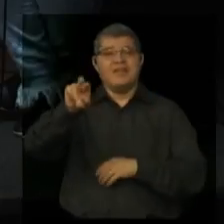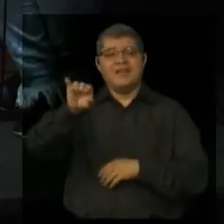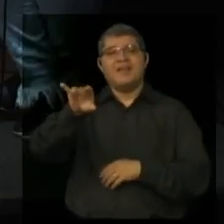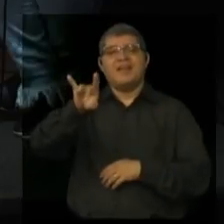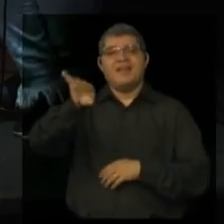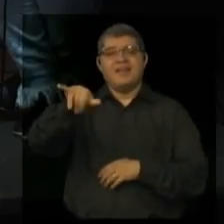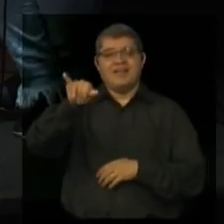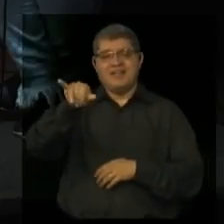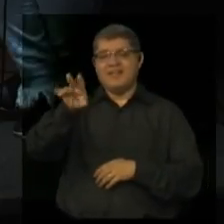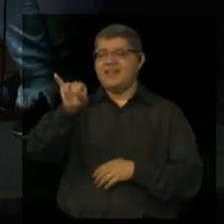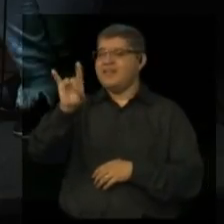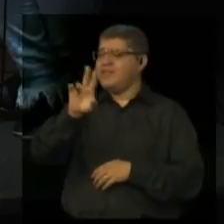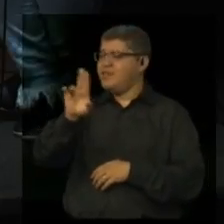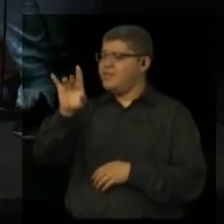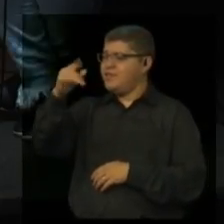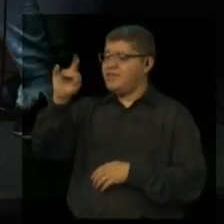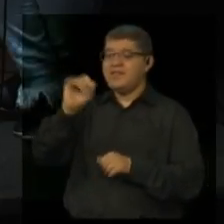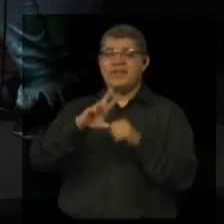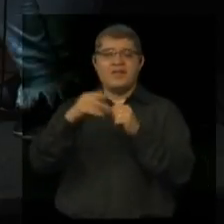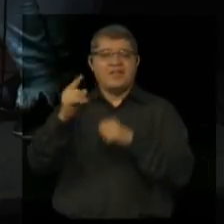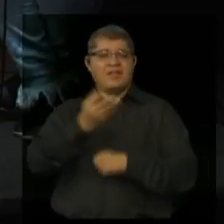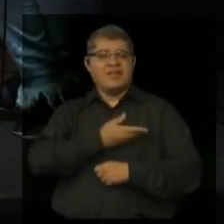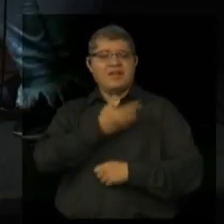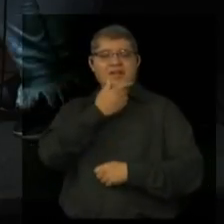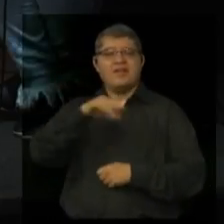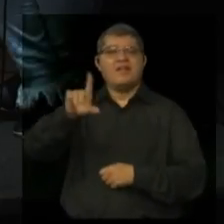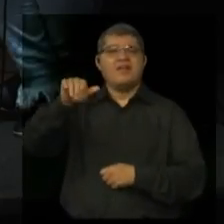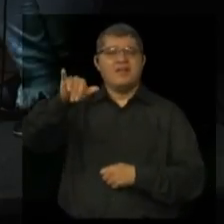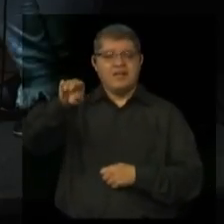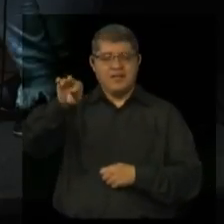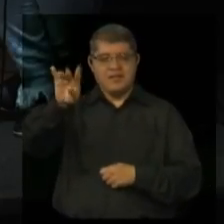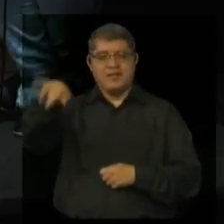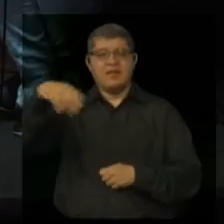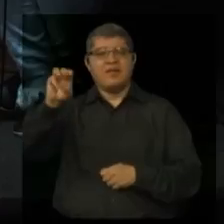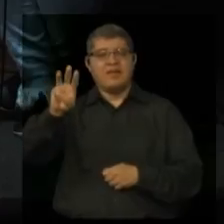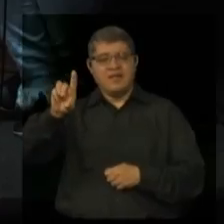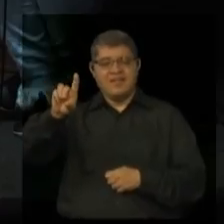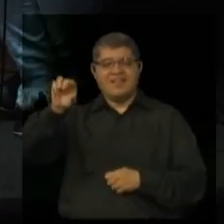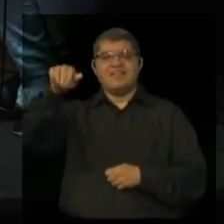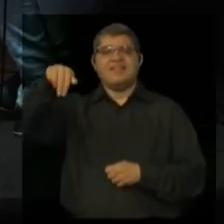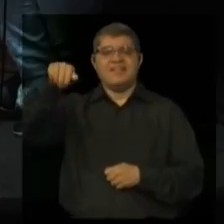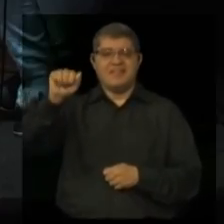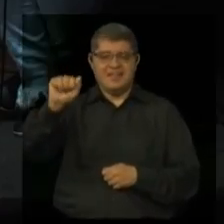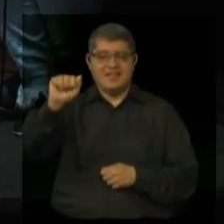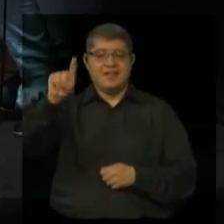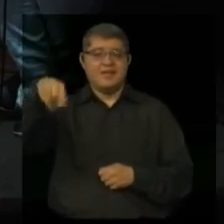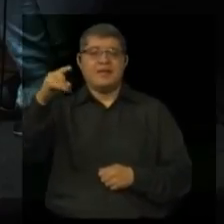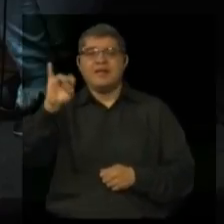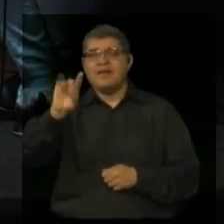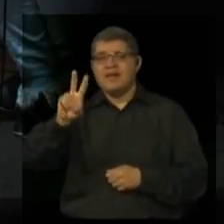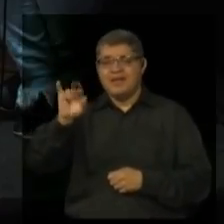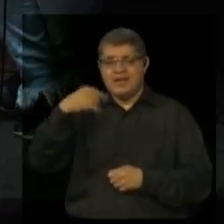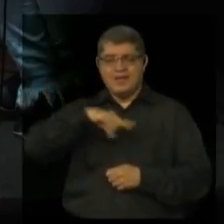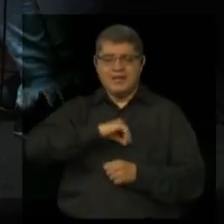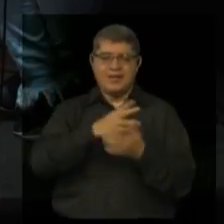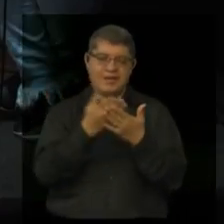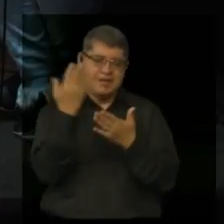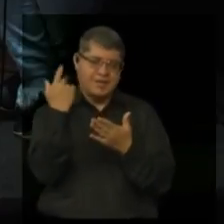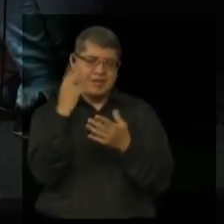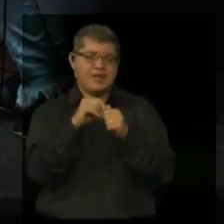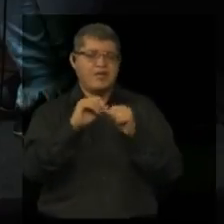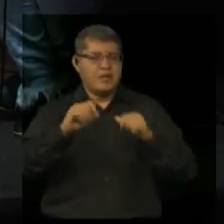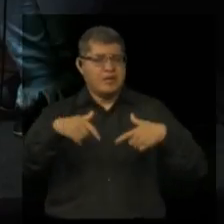Antônio, Ivan Antônio, seu nome artístico, e seus parceiros Nildo e Williana. Ivan, a gente estava conversando no bloco passado